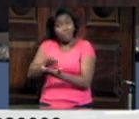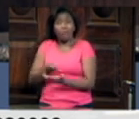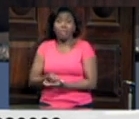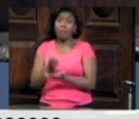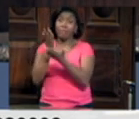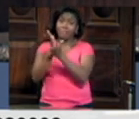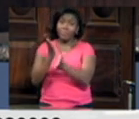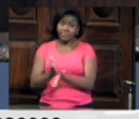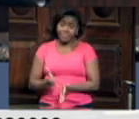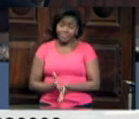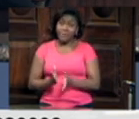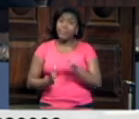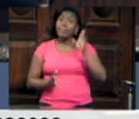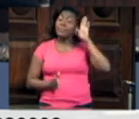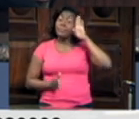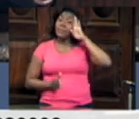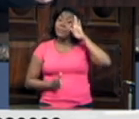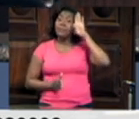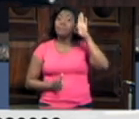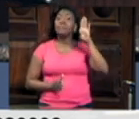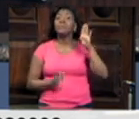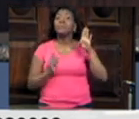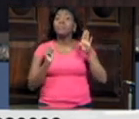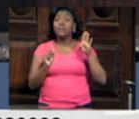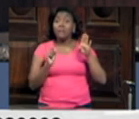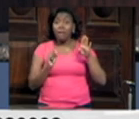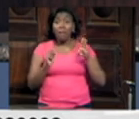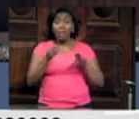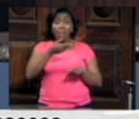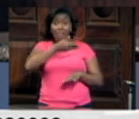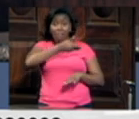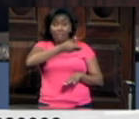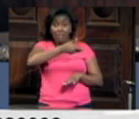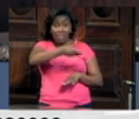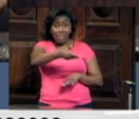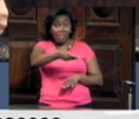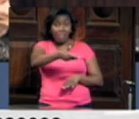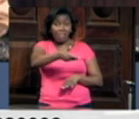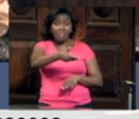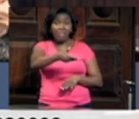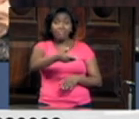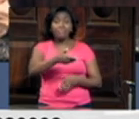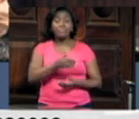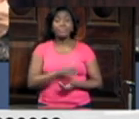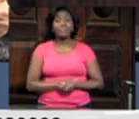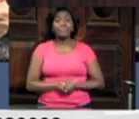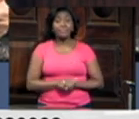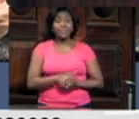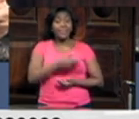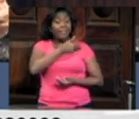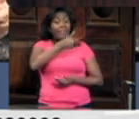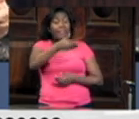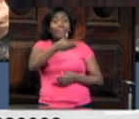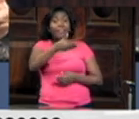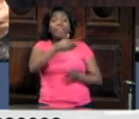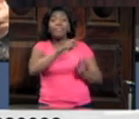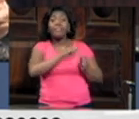anteriores, principalmente aquelas que foram